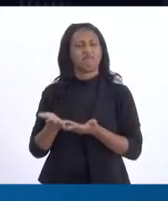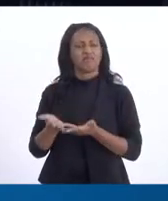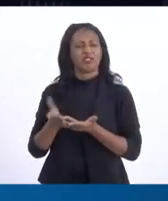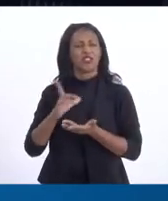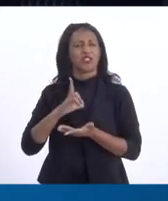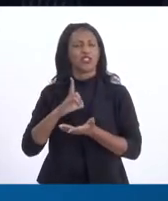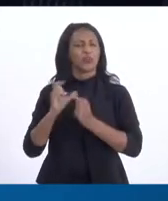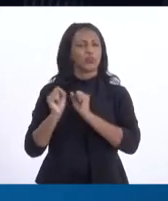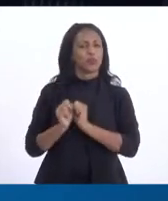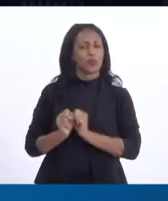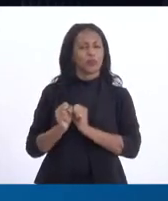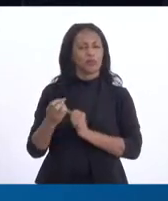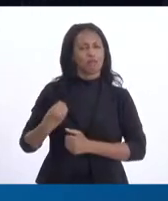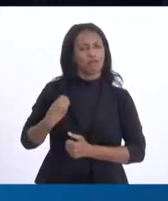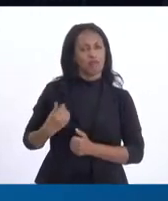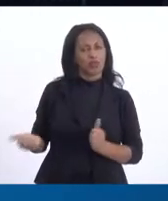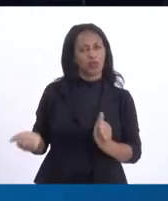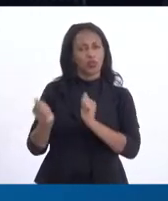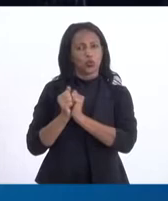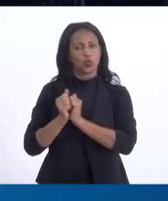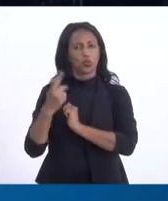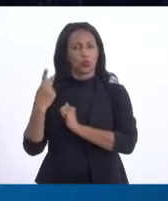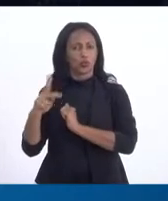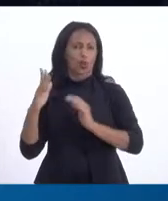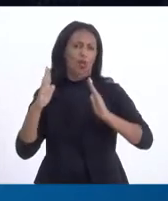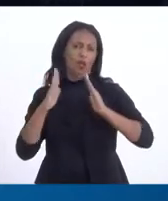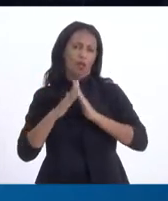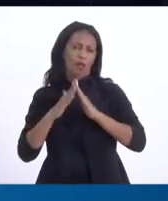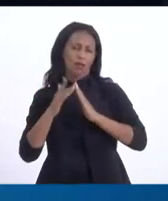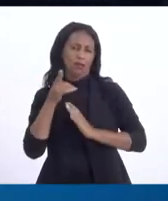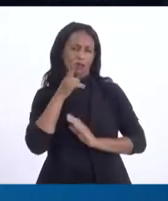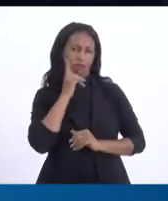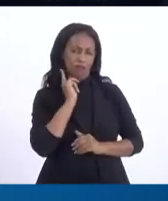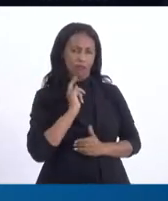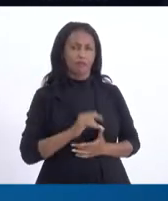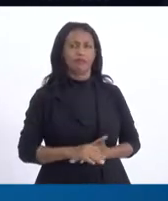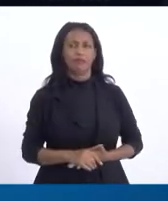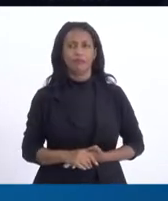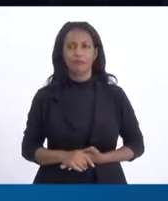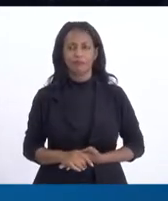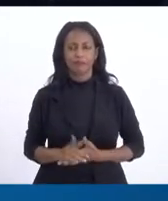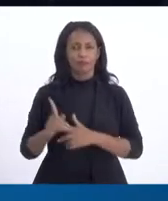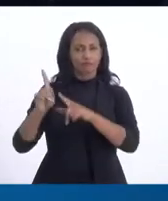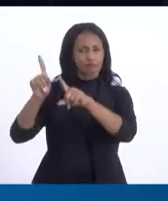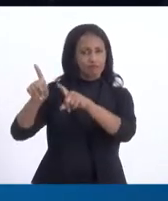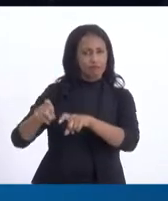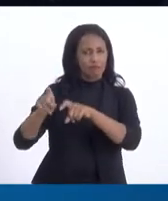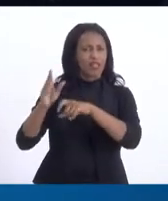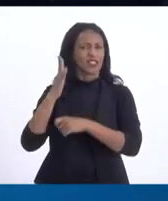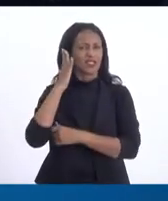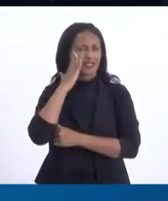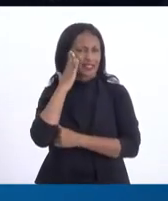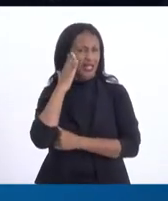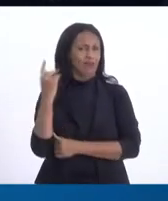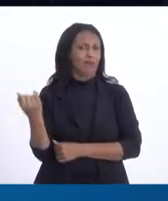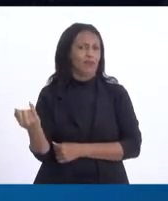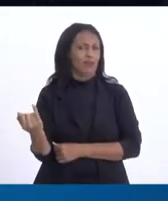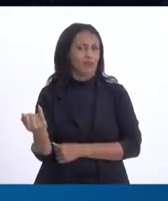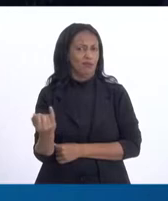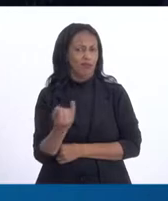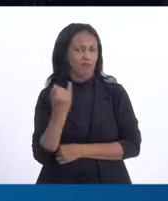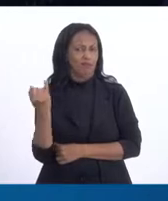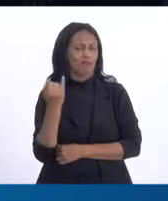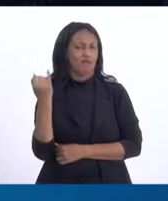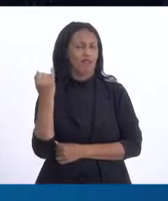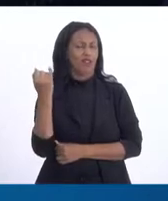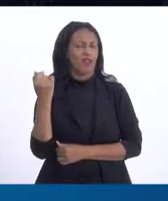ter podido conviver com você um pouco na sua casa ontem. No interior, a gente sabe o valor que